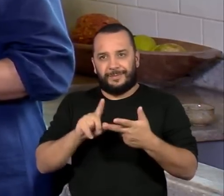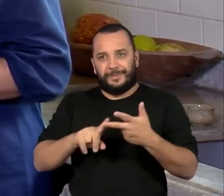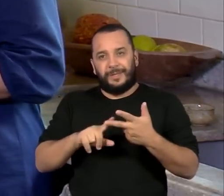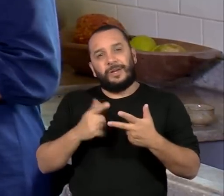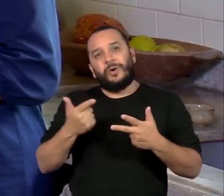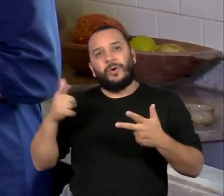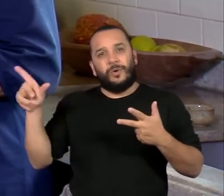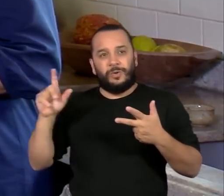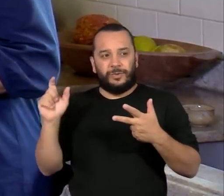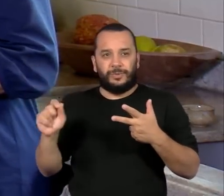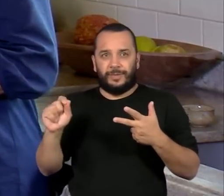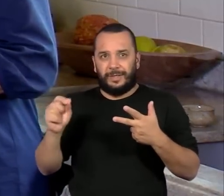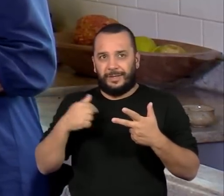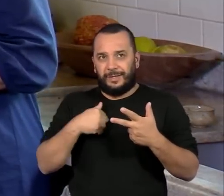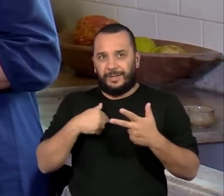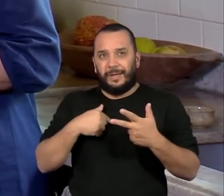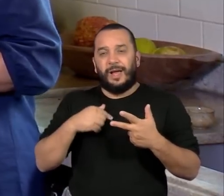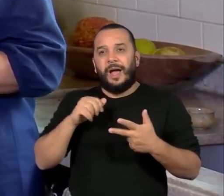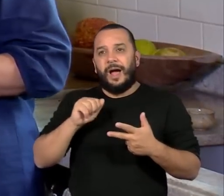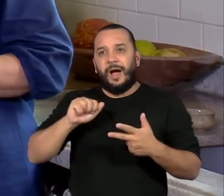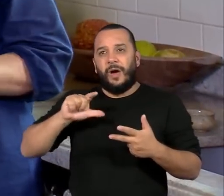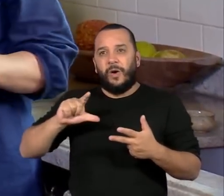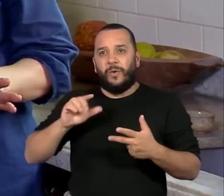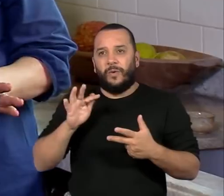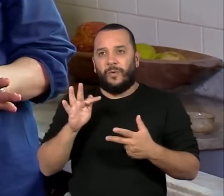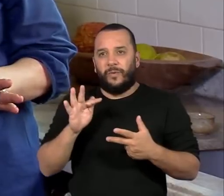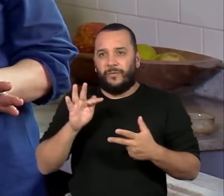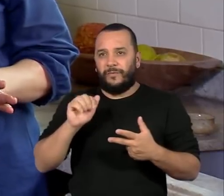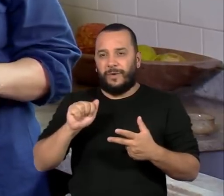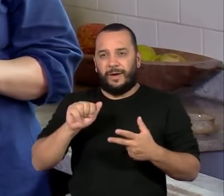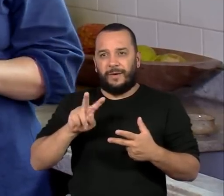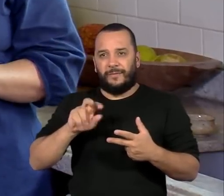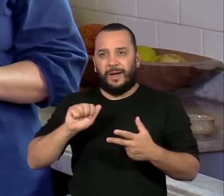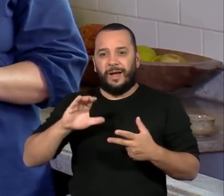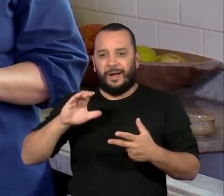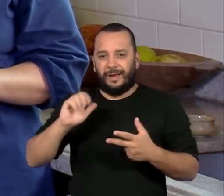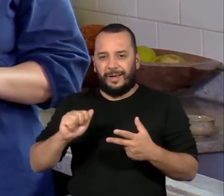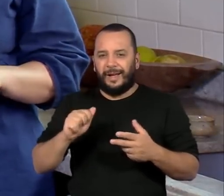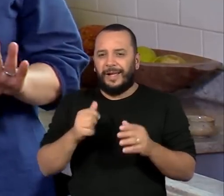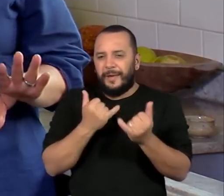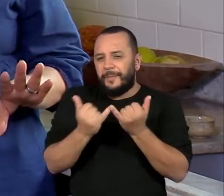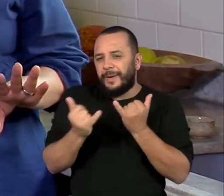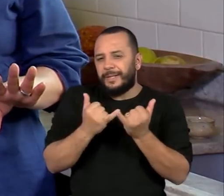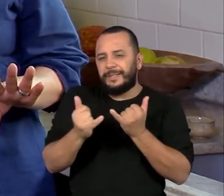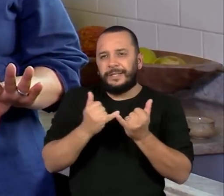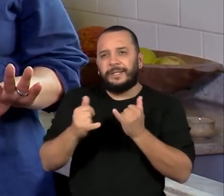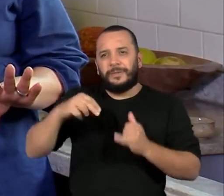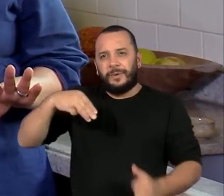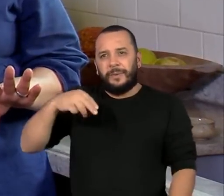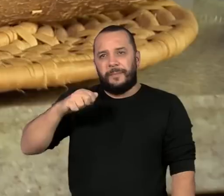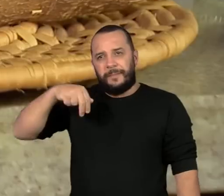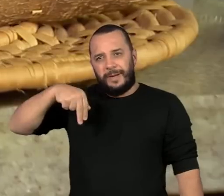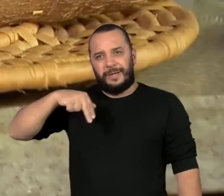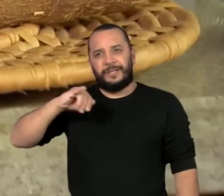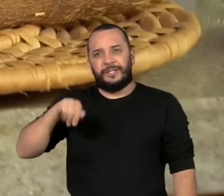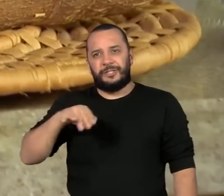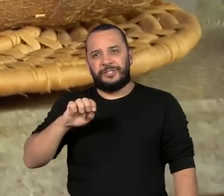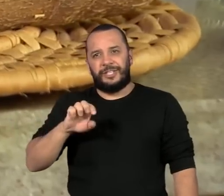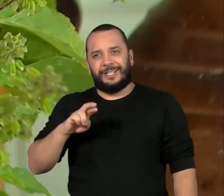brasileiríssimo é a alfavaca, que ela tirou do jardim, que é muito parecida com o manjericão, que não é do nosso país.